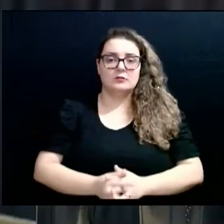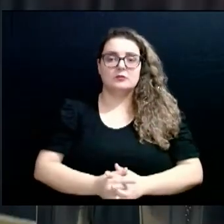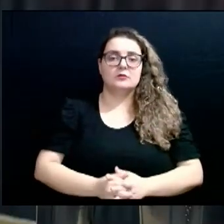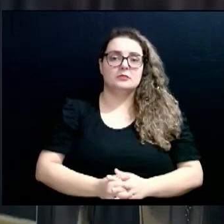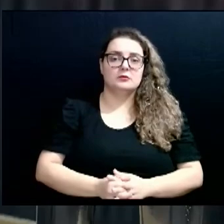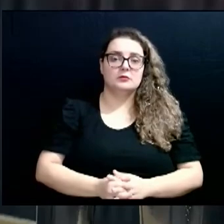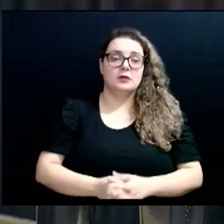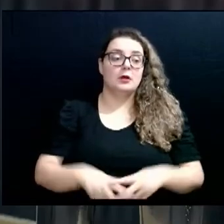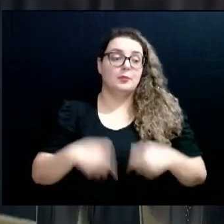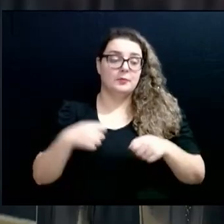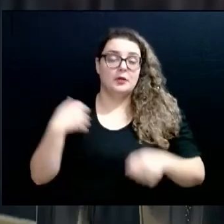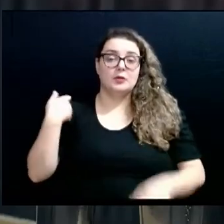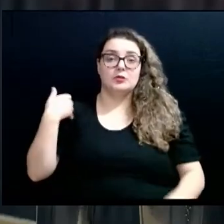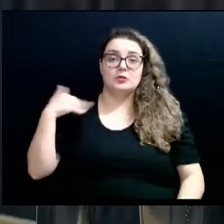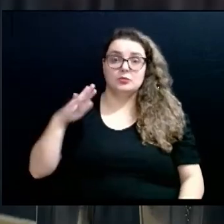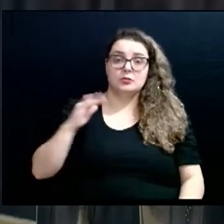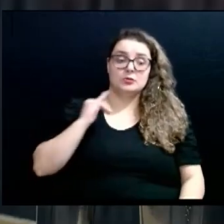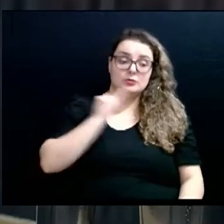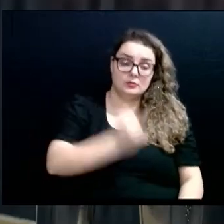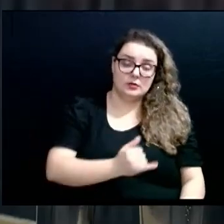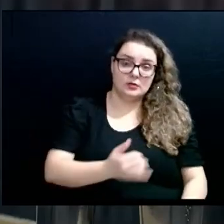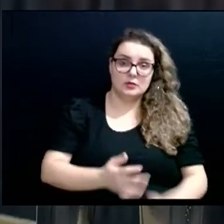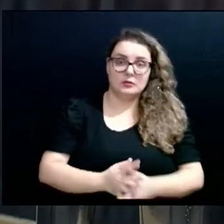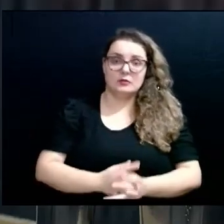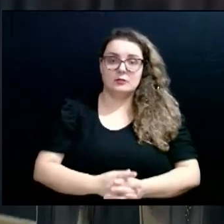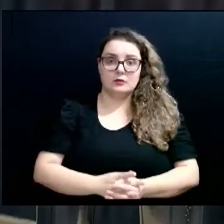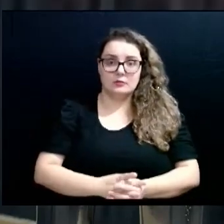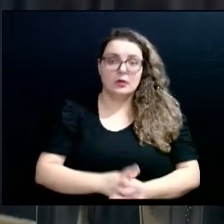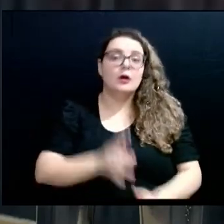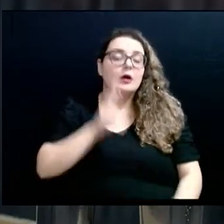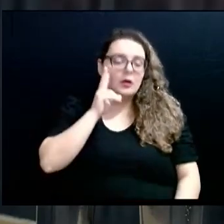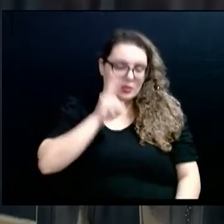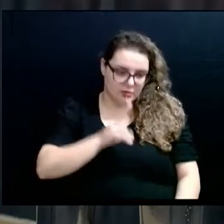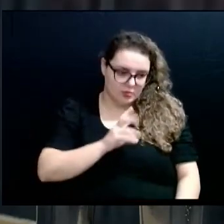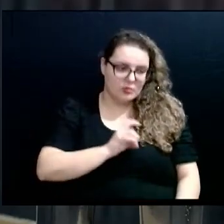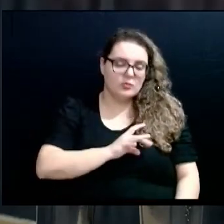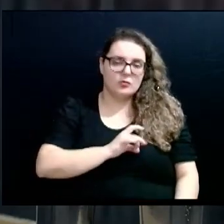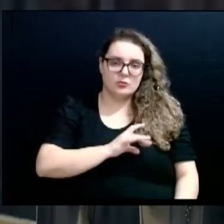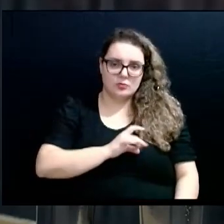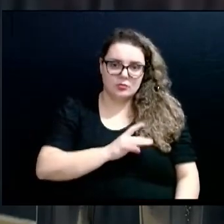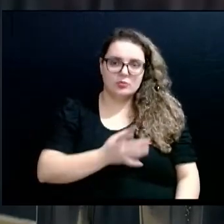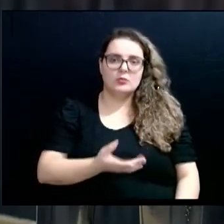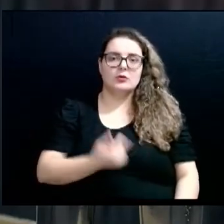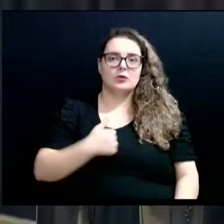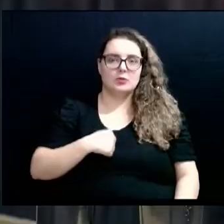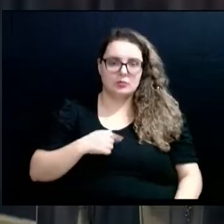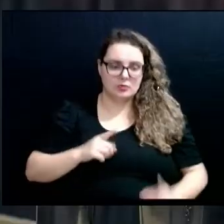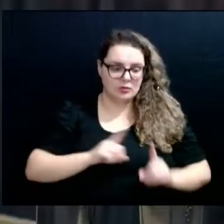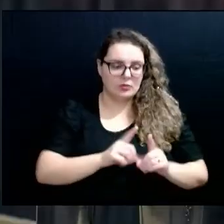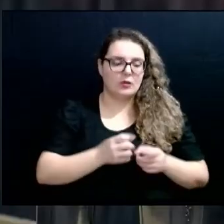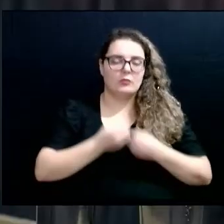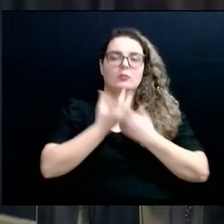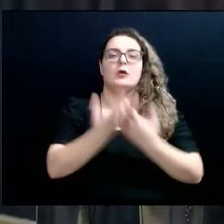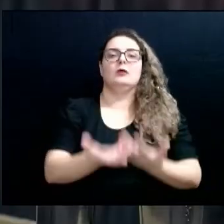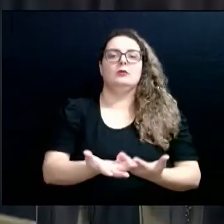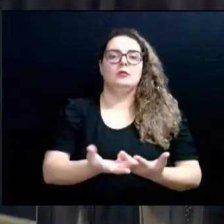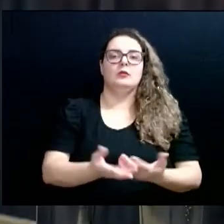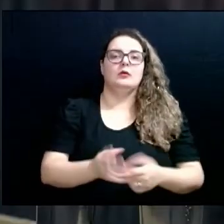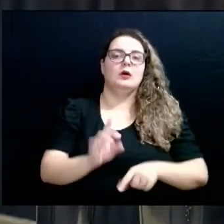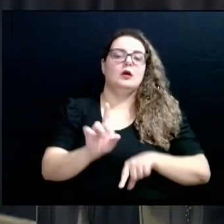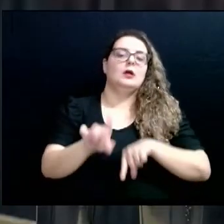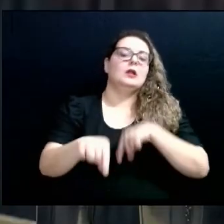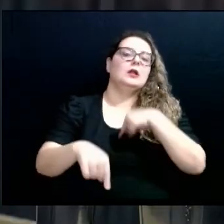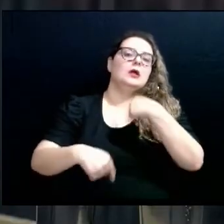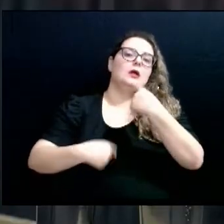adulto diga pra ela: eu tô vendo que você tá com medo, eu tô aqui, põe pra fora. Depois a gente vai trabalhar